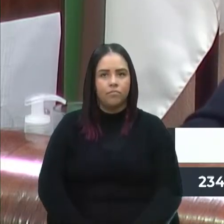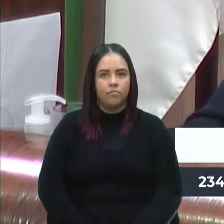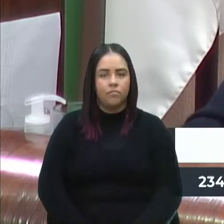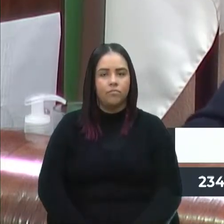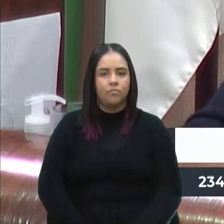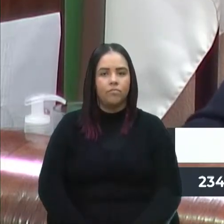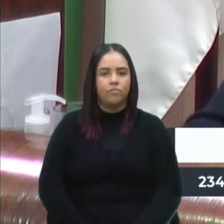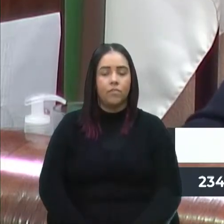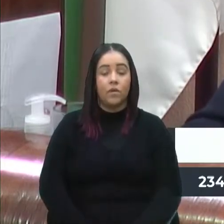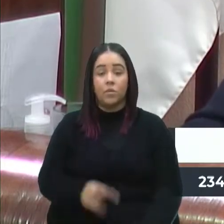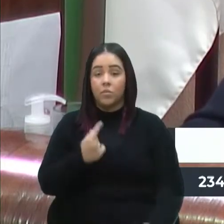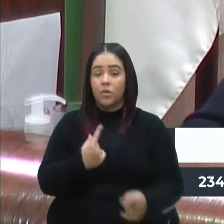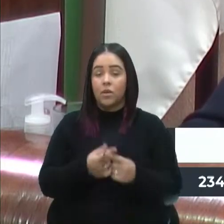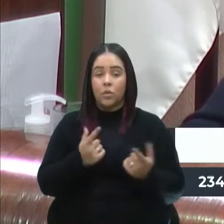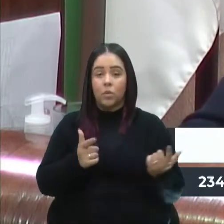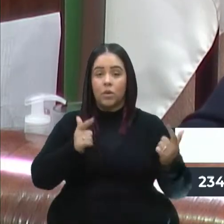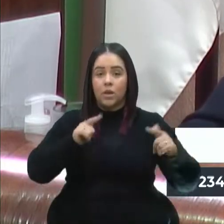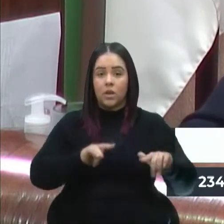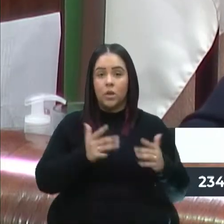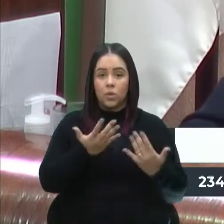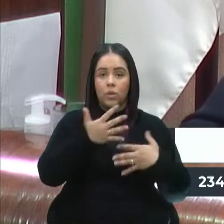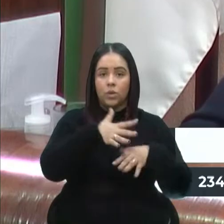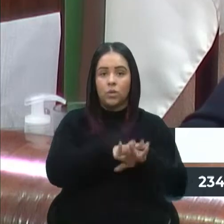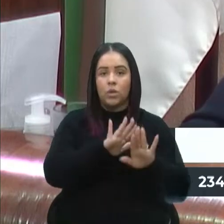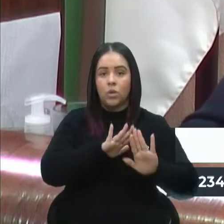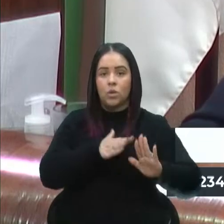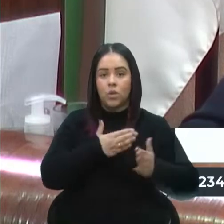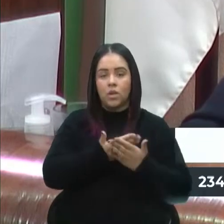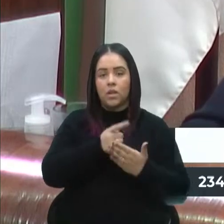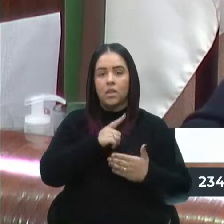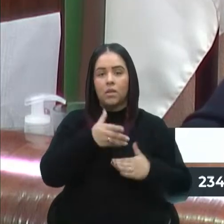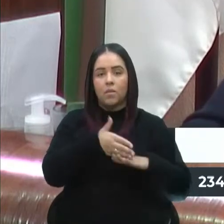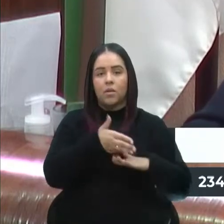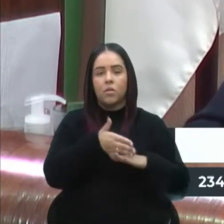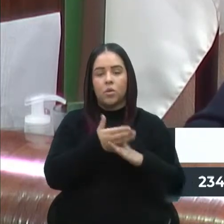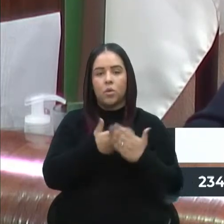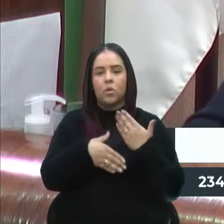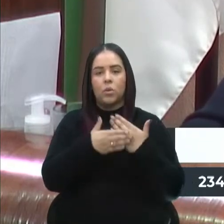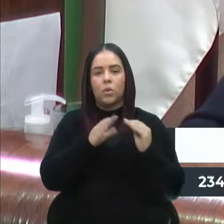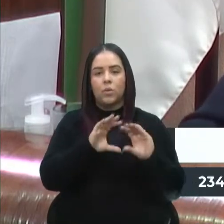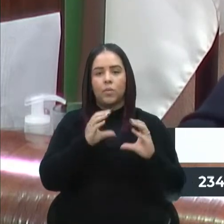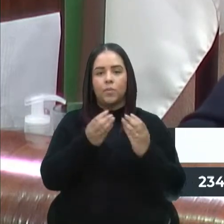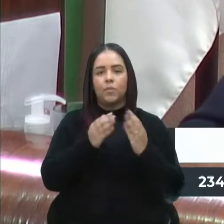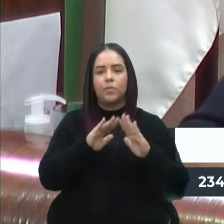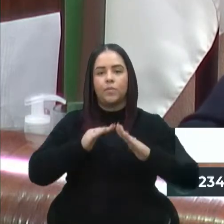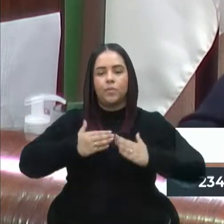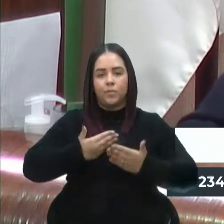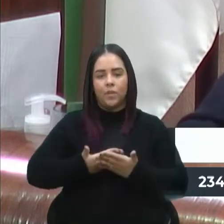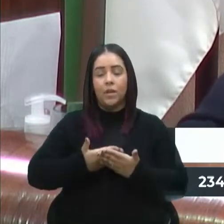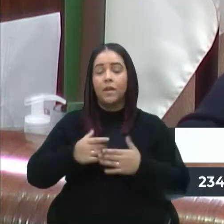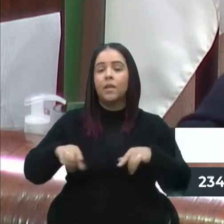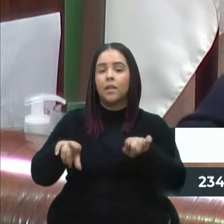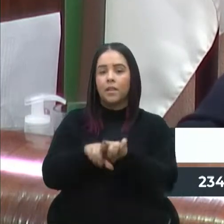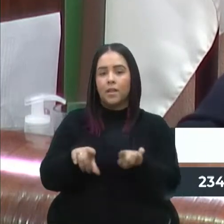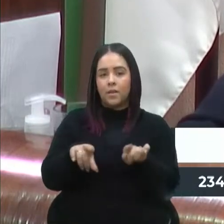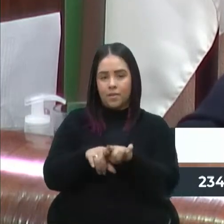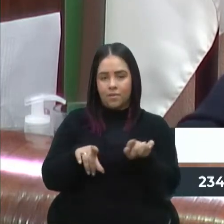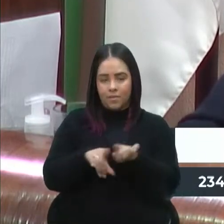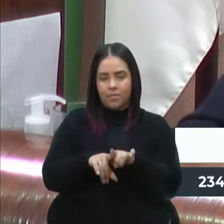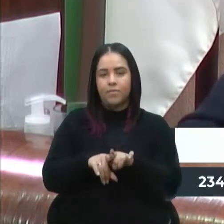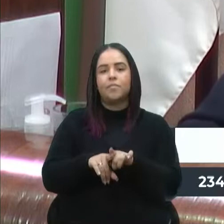sendo o espaço de inclusão a escola almeja a participação de toda a comunidade escolar e busca de